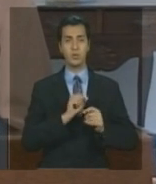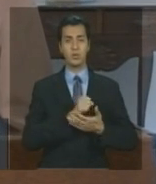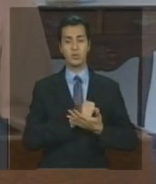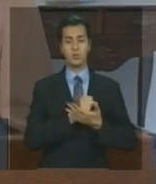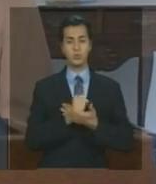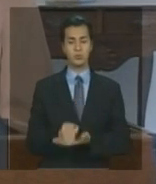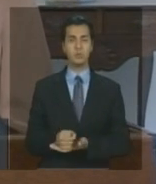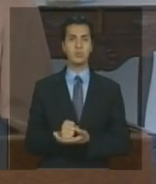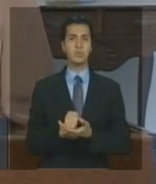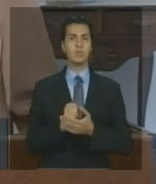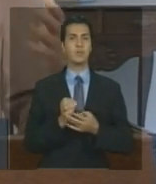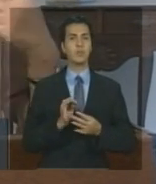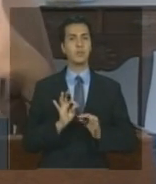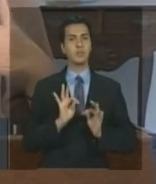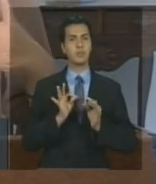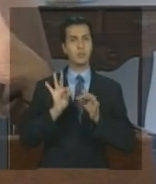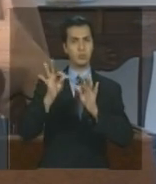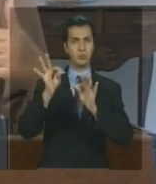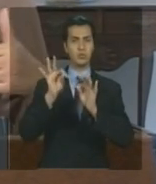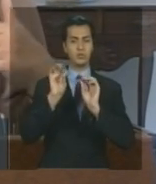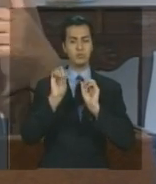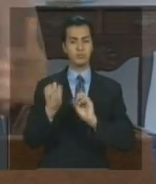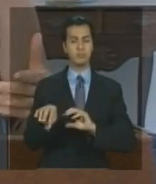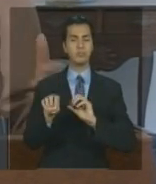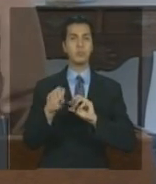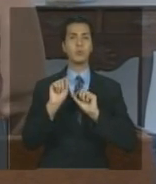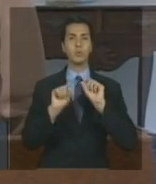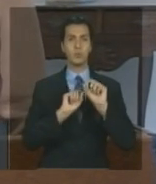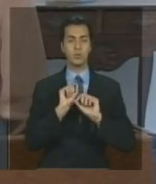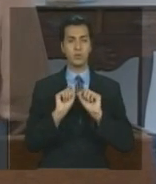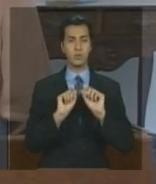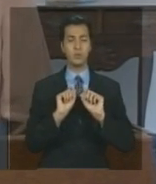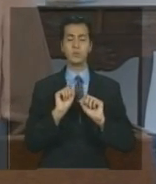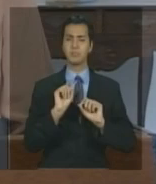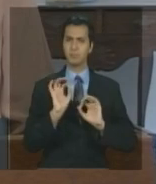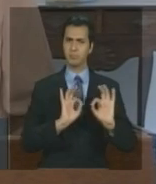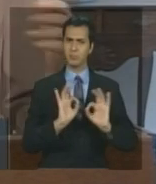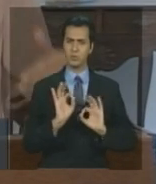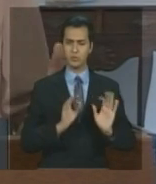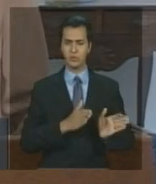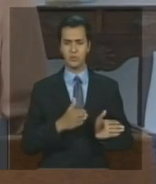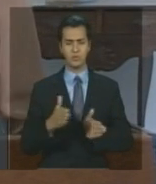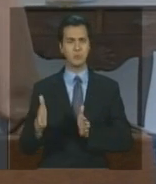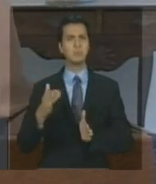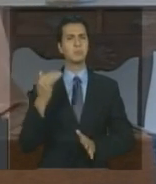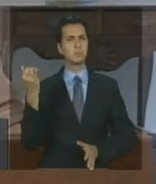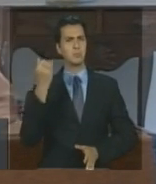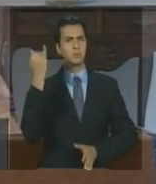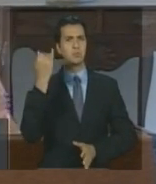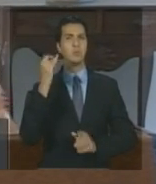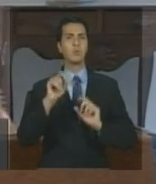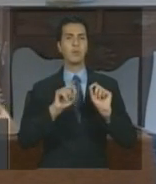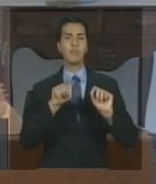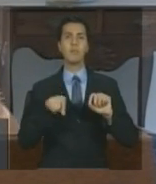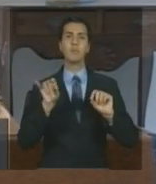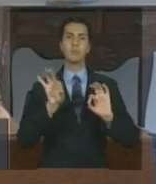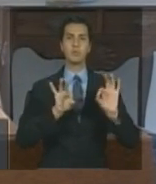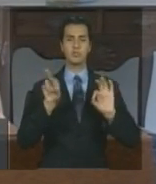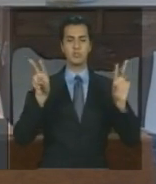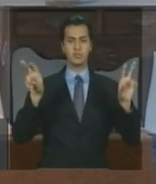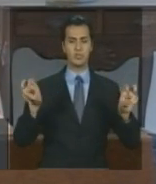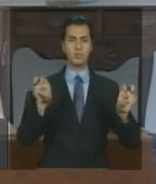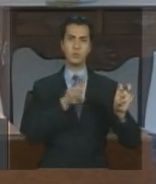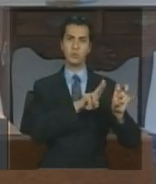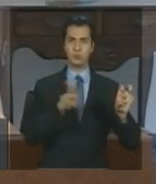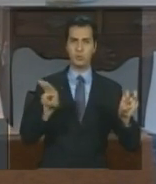de processo que nós consideramos muito importantes. Muito importante, os Mulheres Mil.